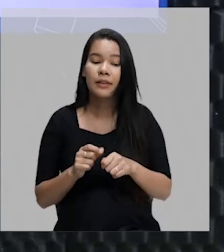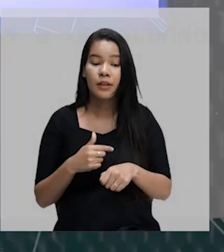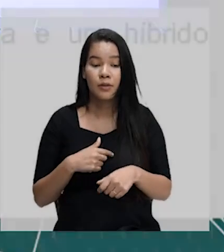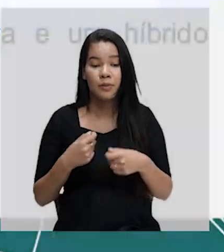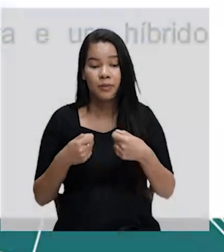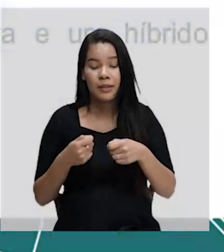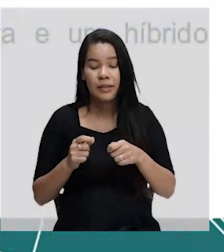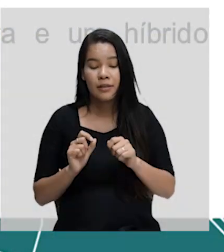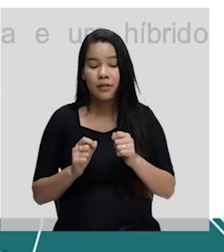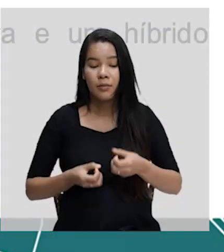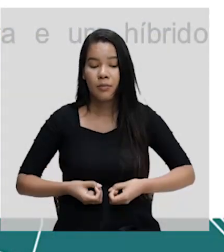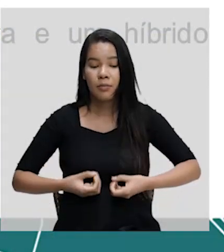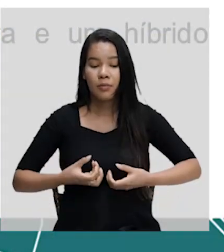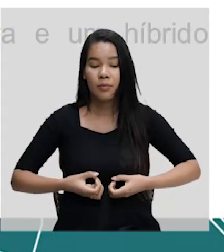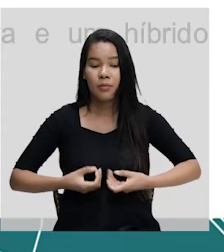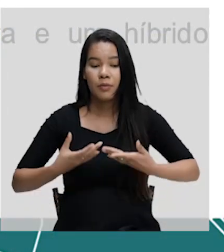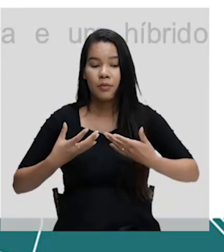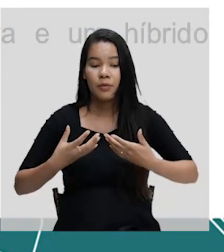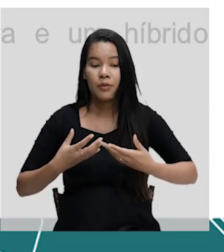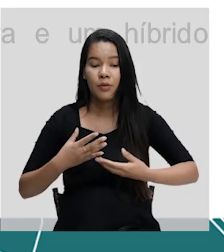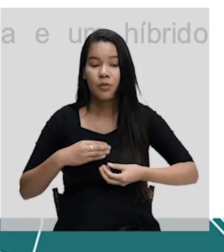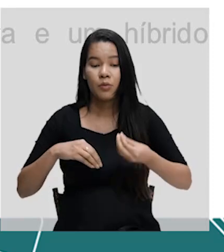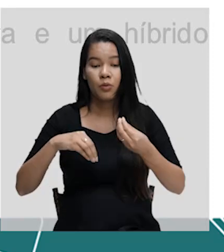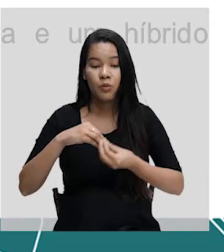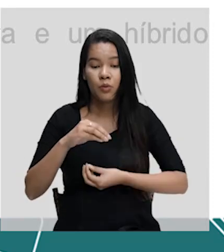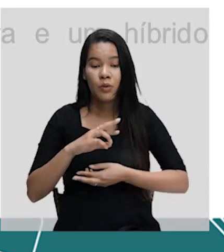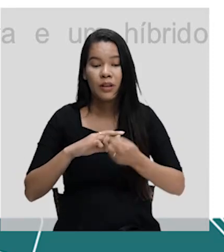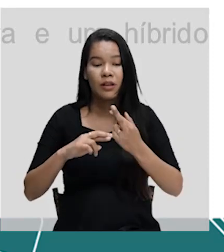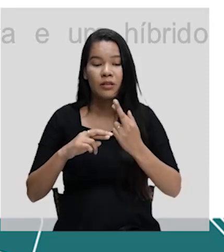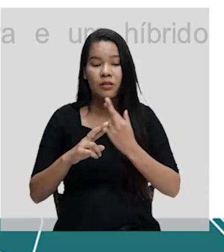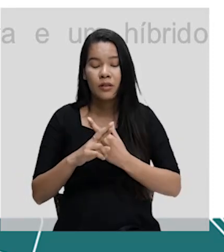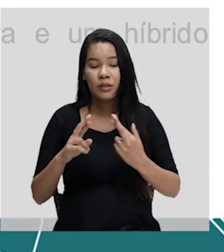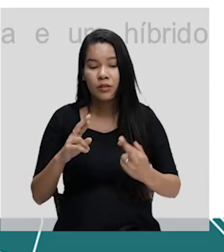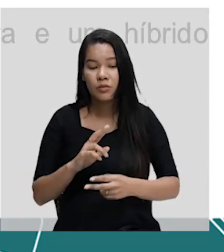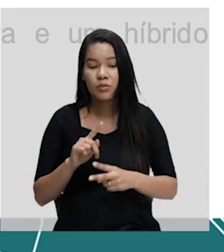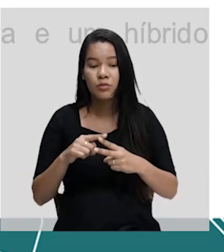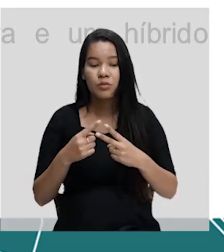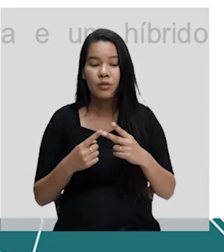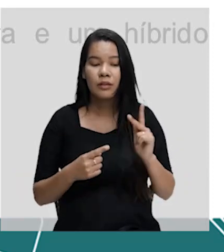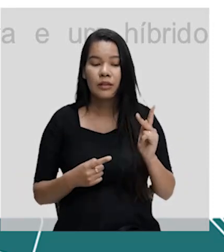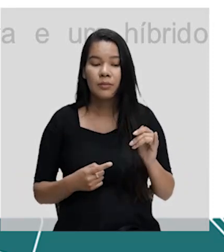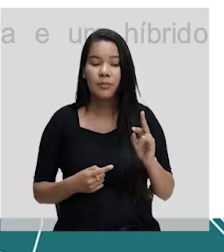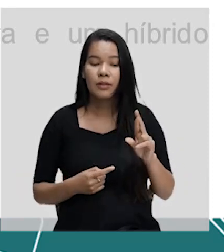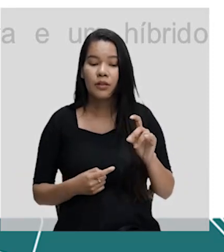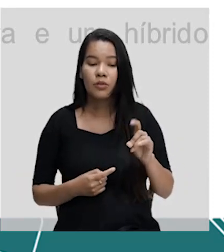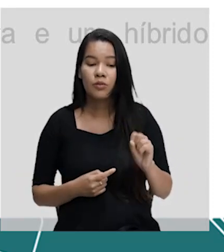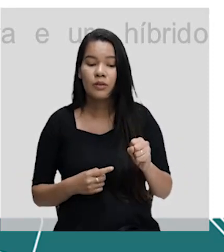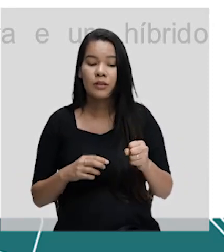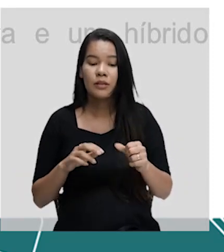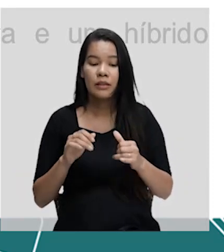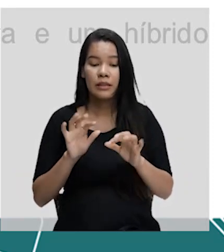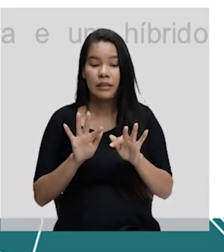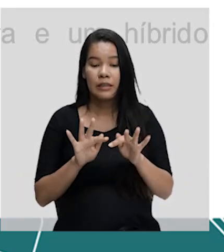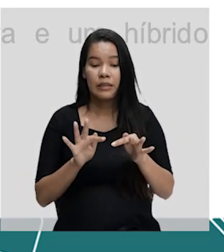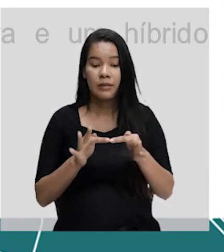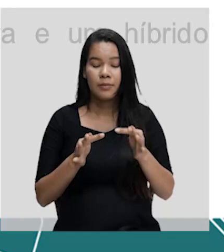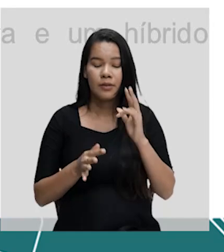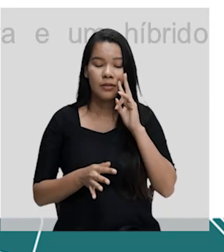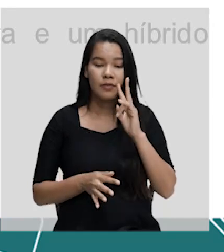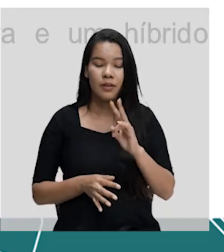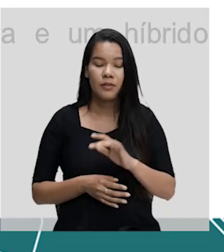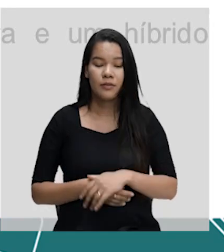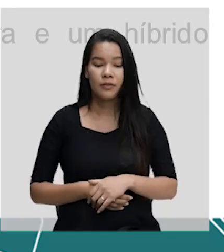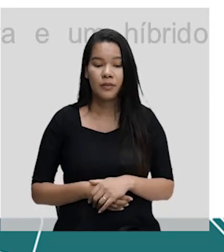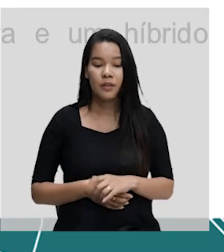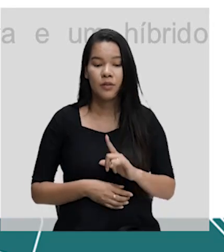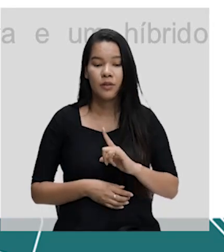precisei promover, ó, o cruzamento entre 2 híbridos simples. Olha para o desenho novamente, ó. Eu tenho